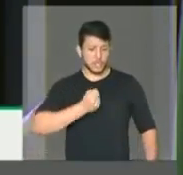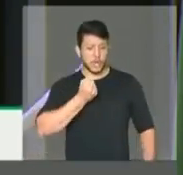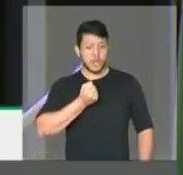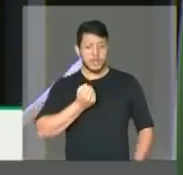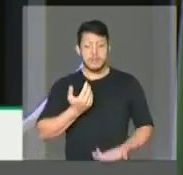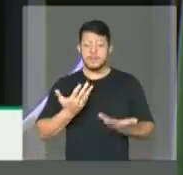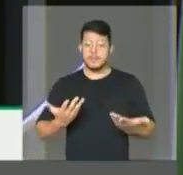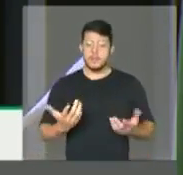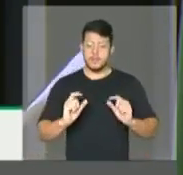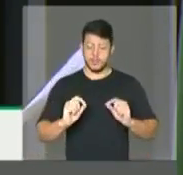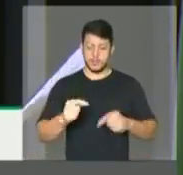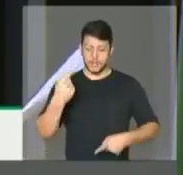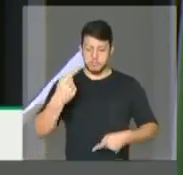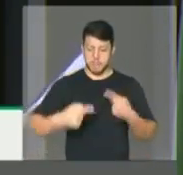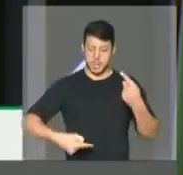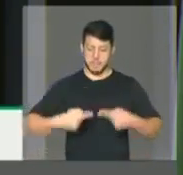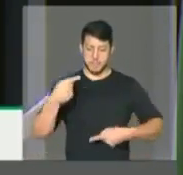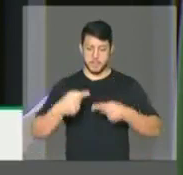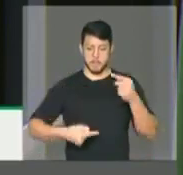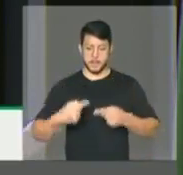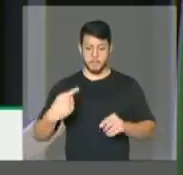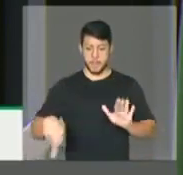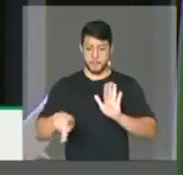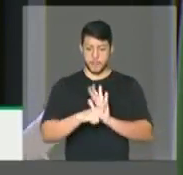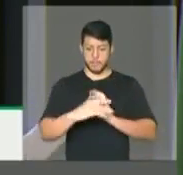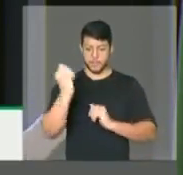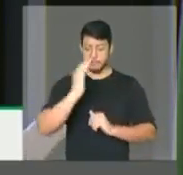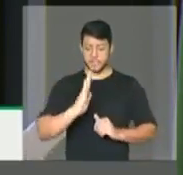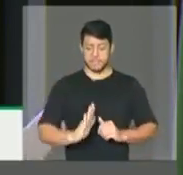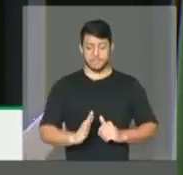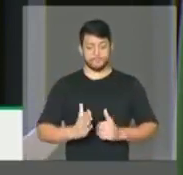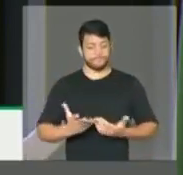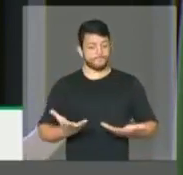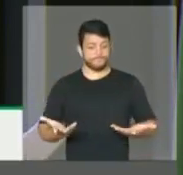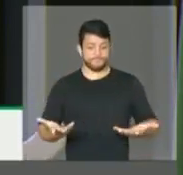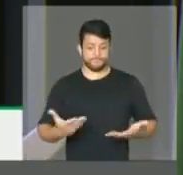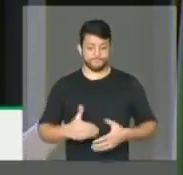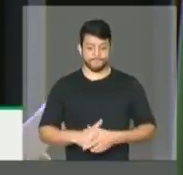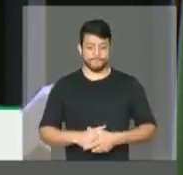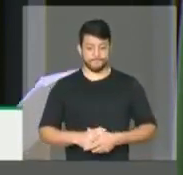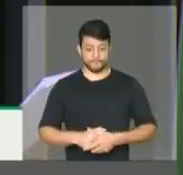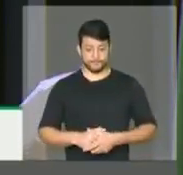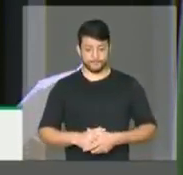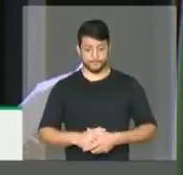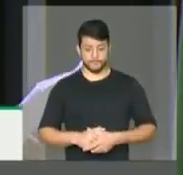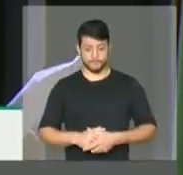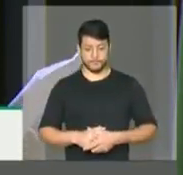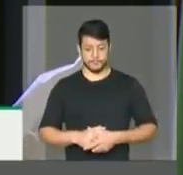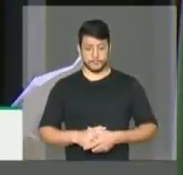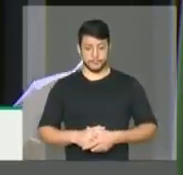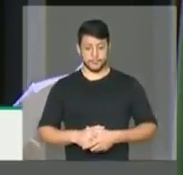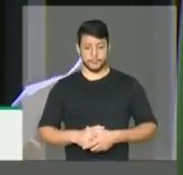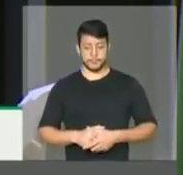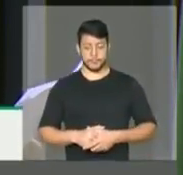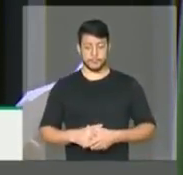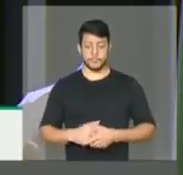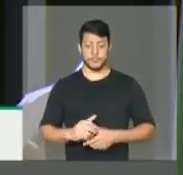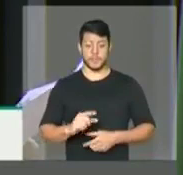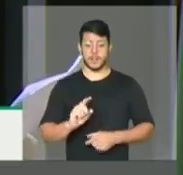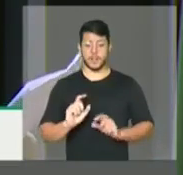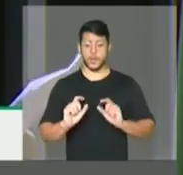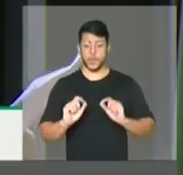linguagem, o debate político brasileiro hoje é uma